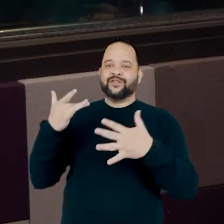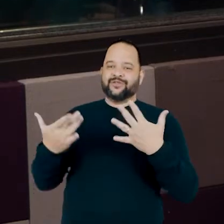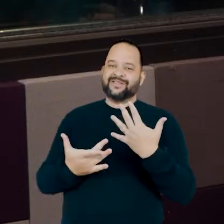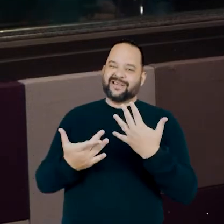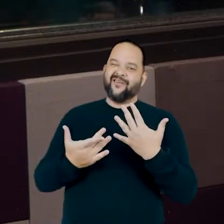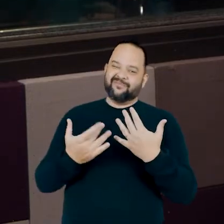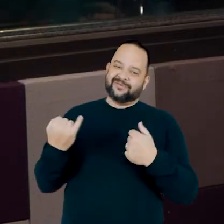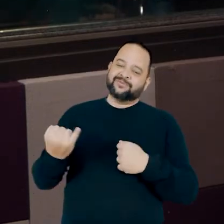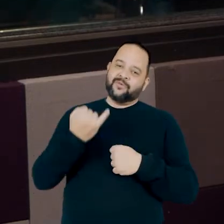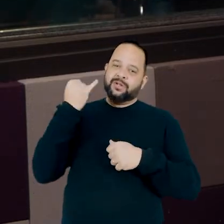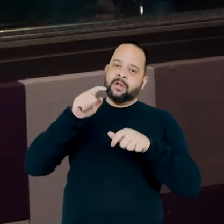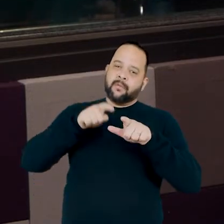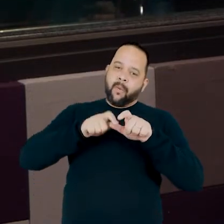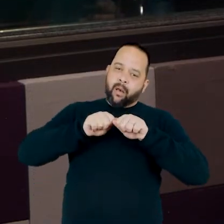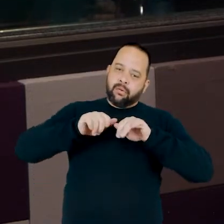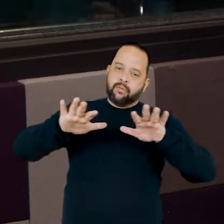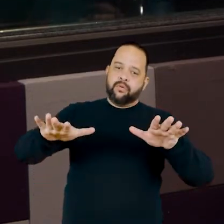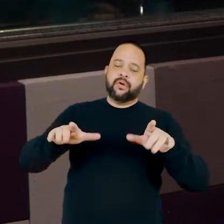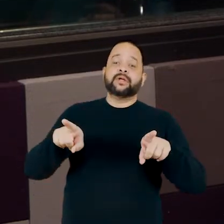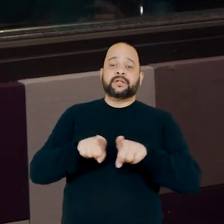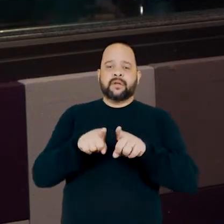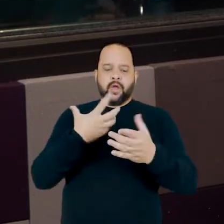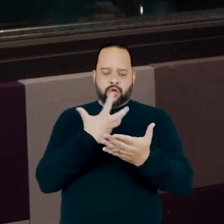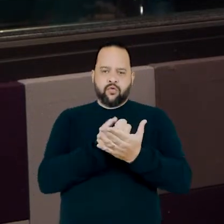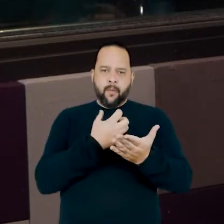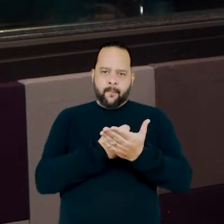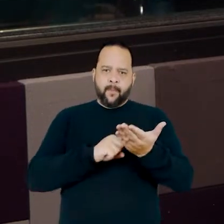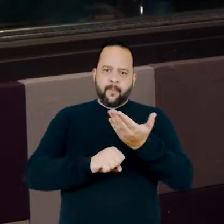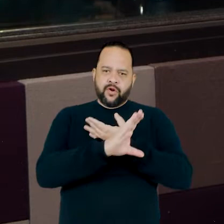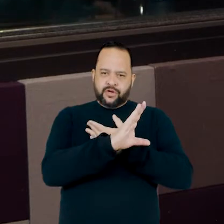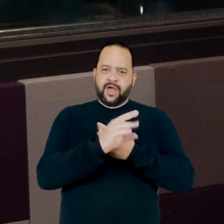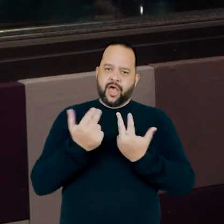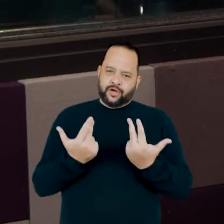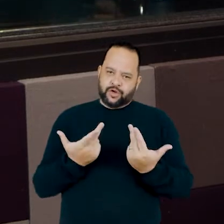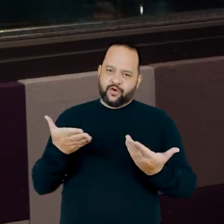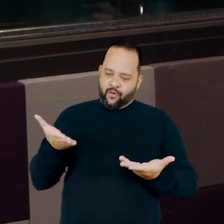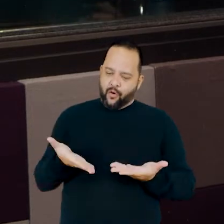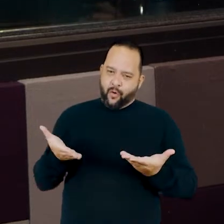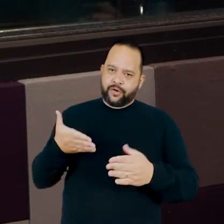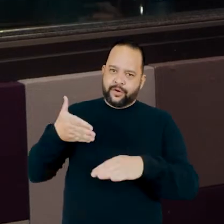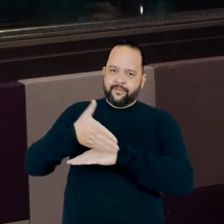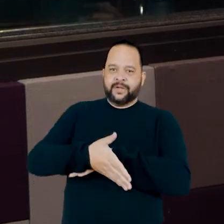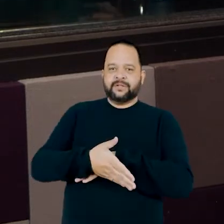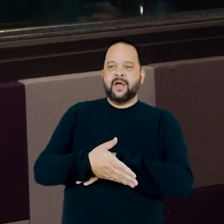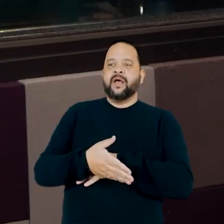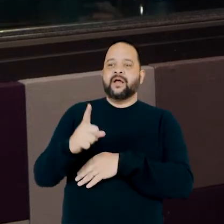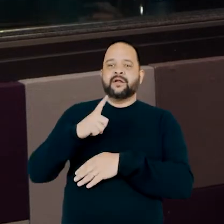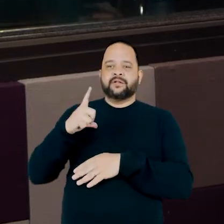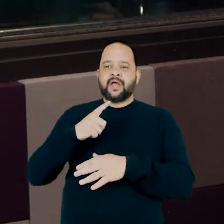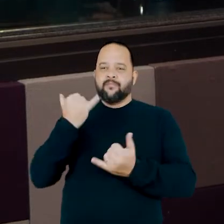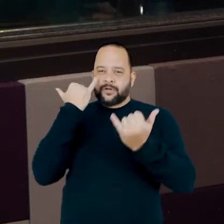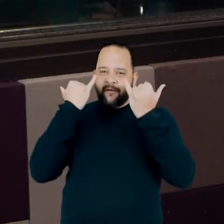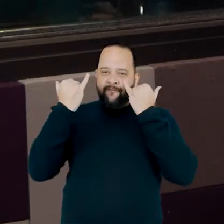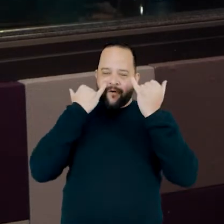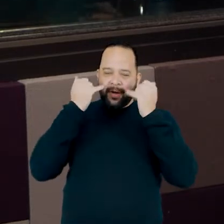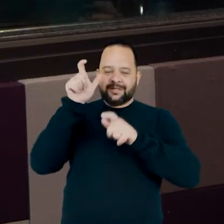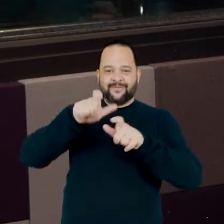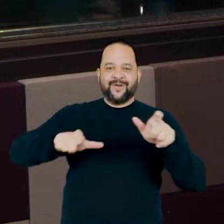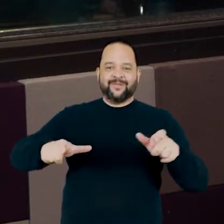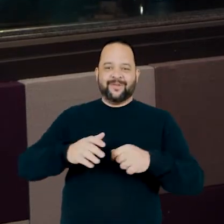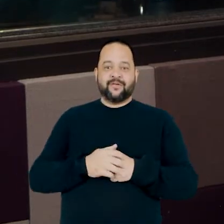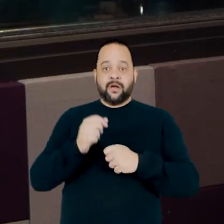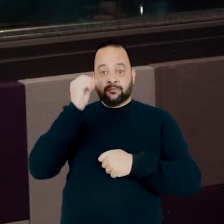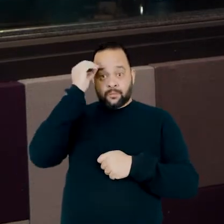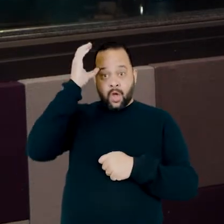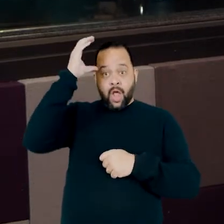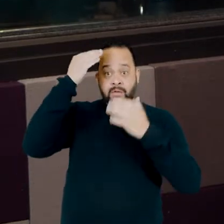podcast também, né? Esses eventos que a gente participa, acaba levando muita informação a muitas pessoas, né? De